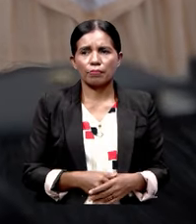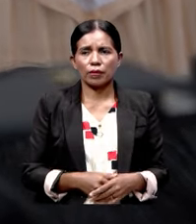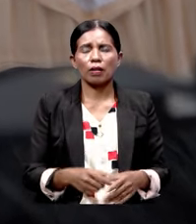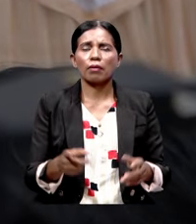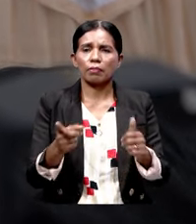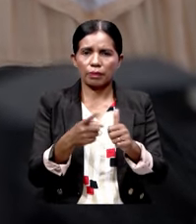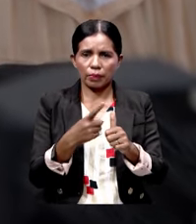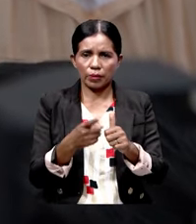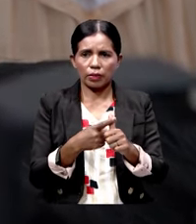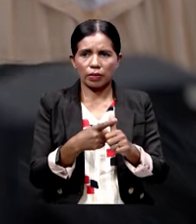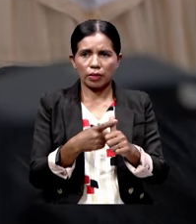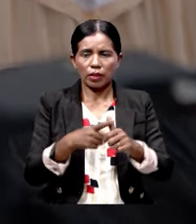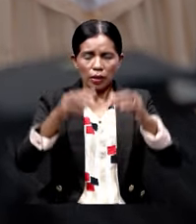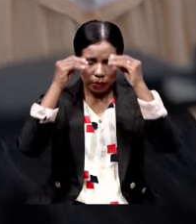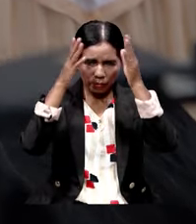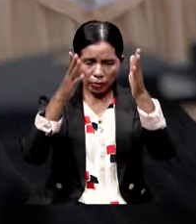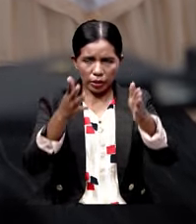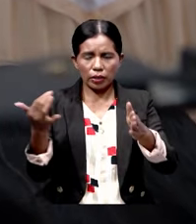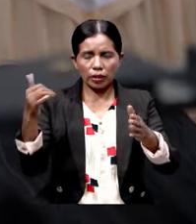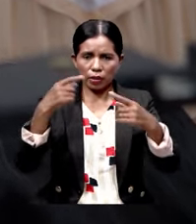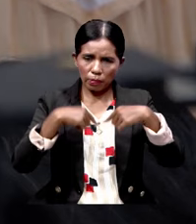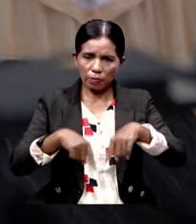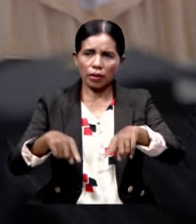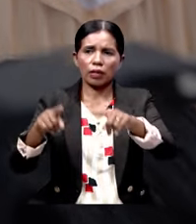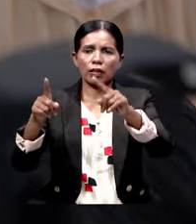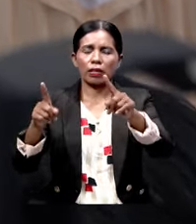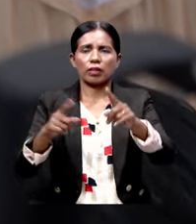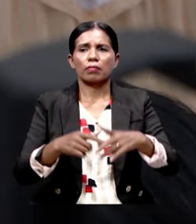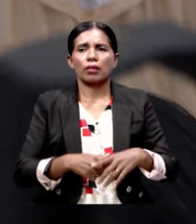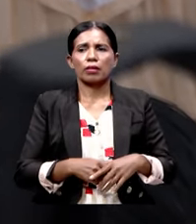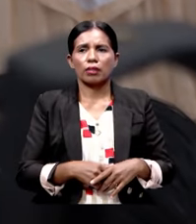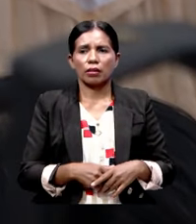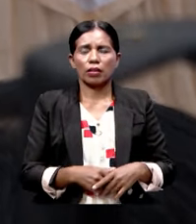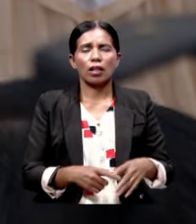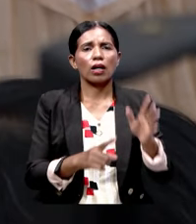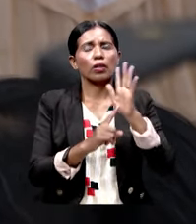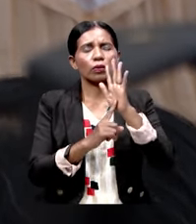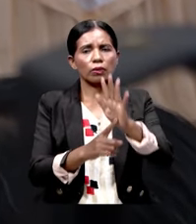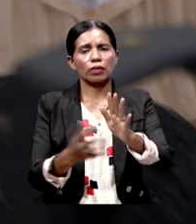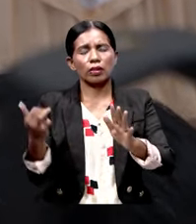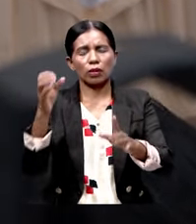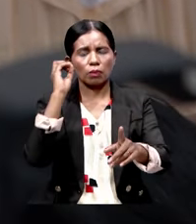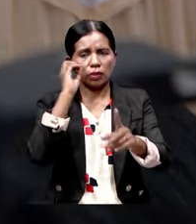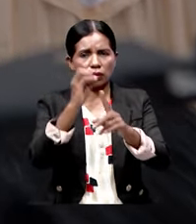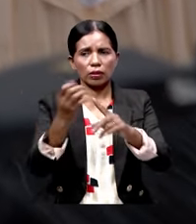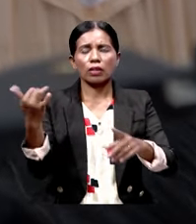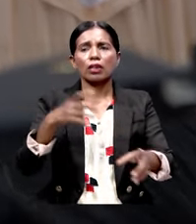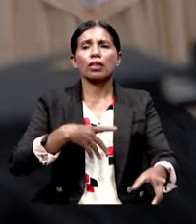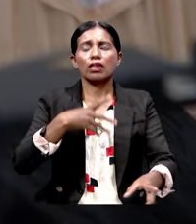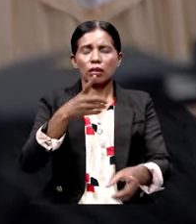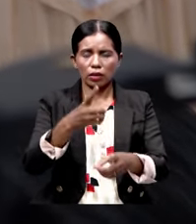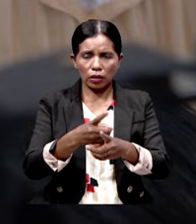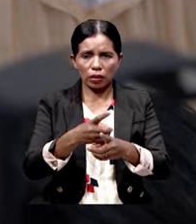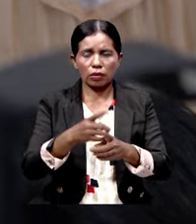Primeiro professor Sira ba ihe neba hat expressa sirne opinião sirne direito